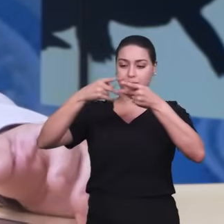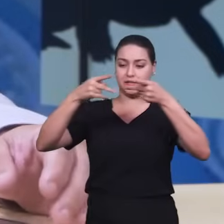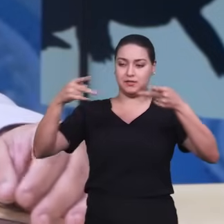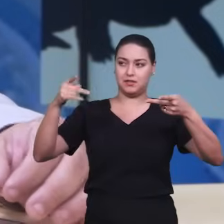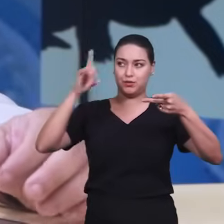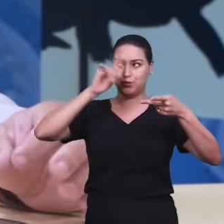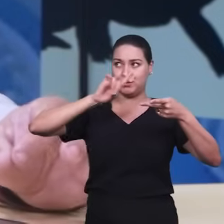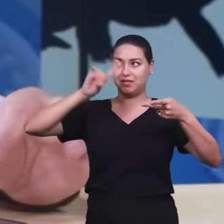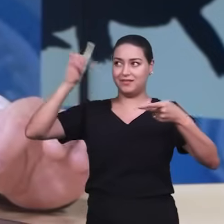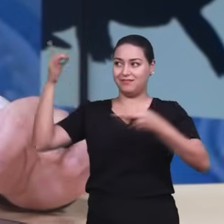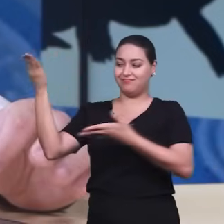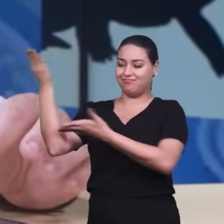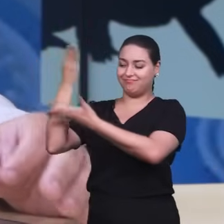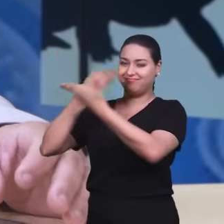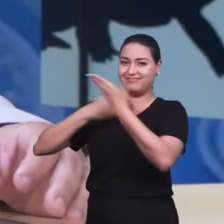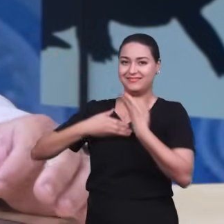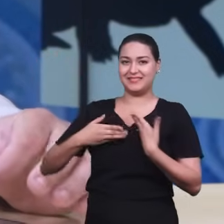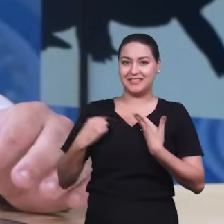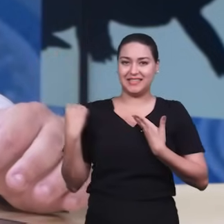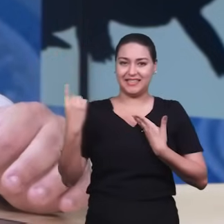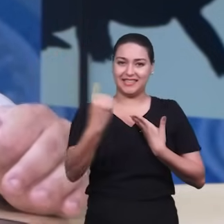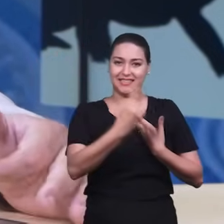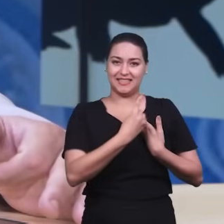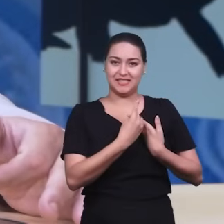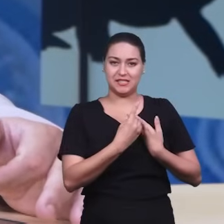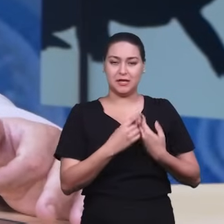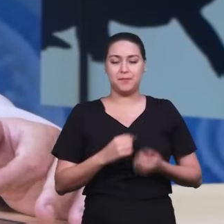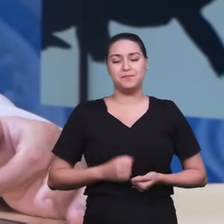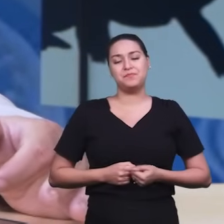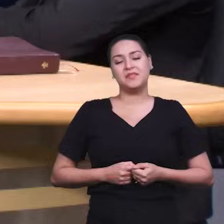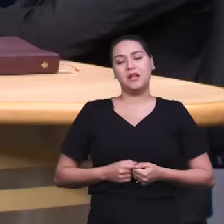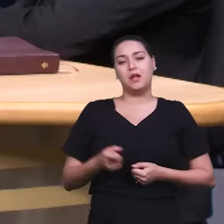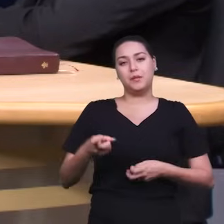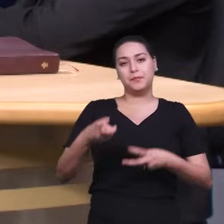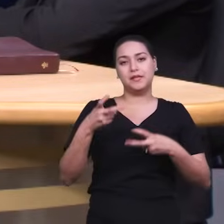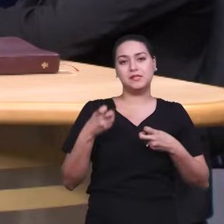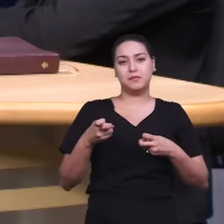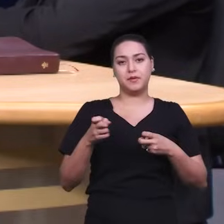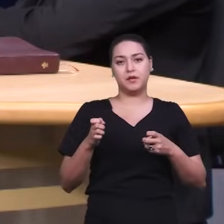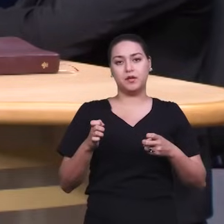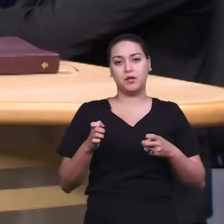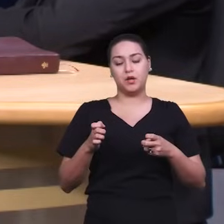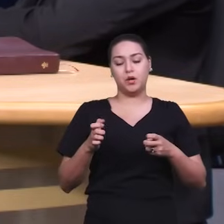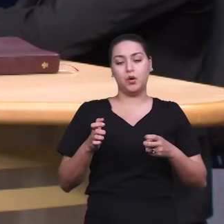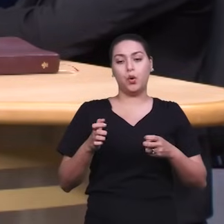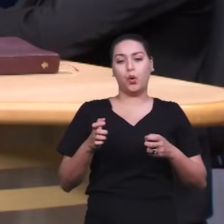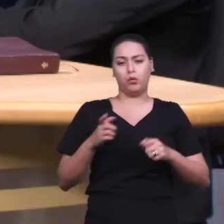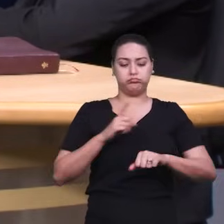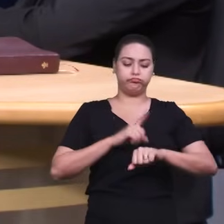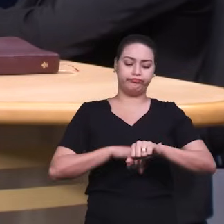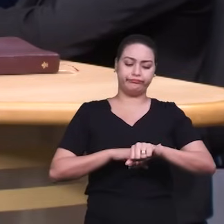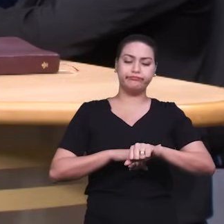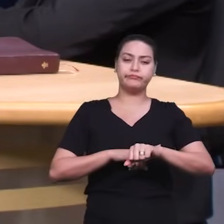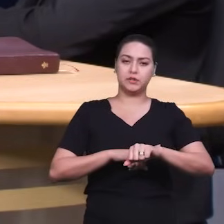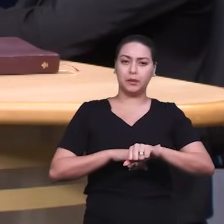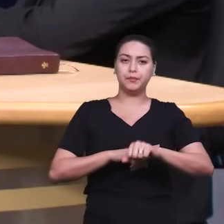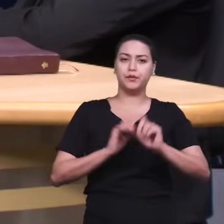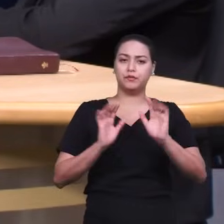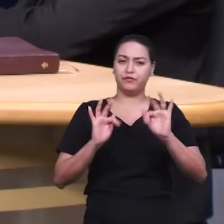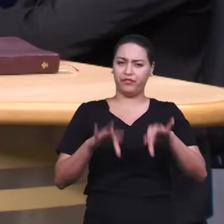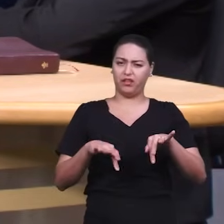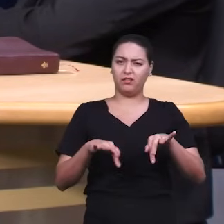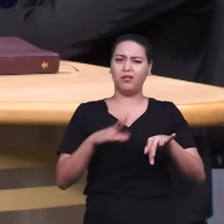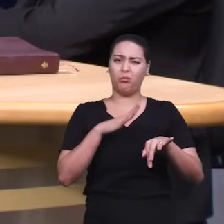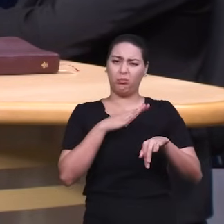nessa questão o tempo do homem marcado assim para a morte. Certo. Né? Mas o interessante é que Deus não nos